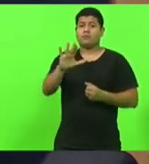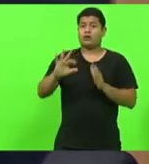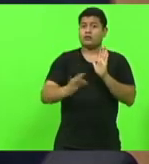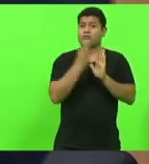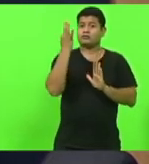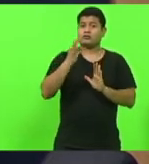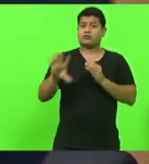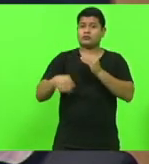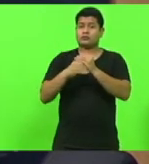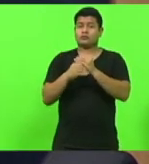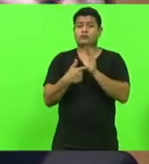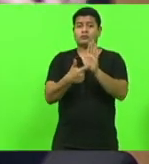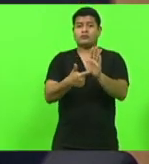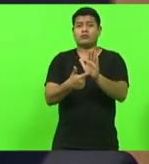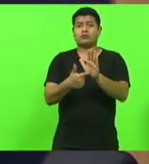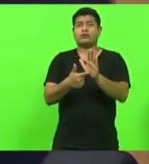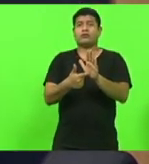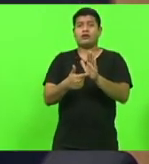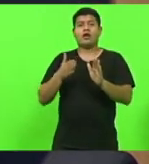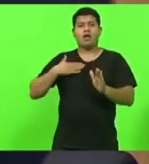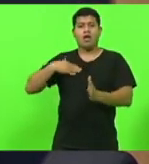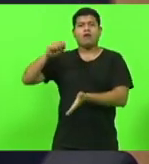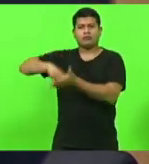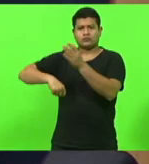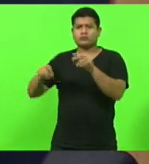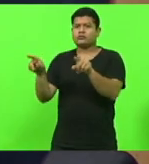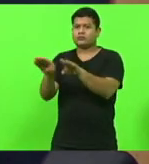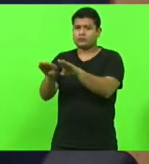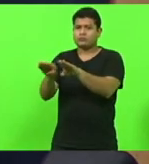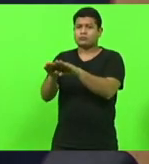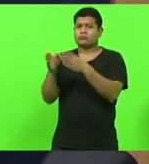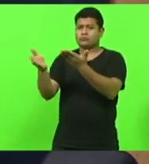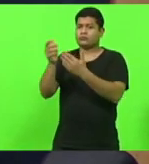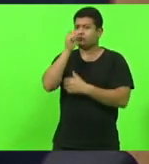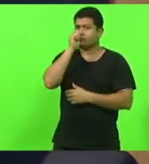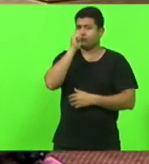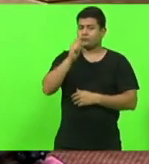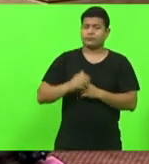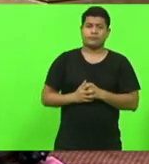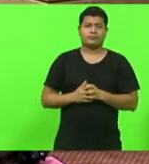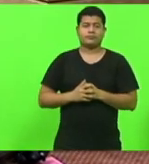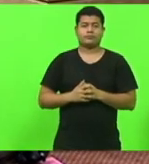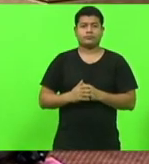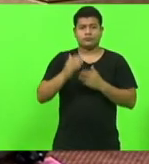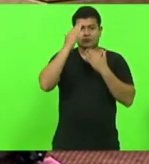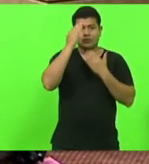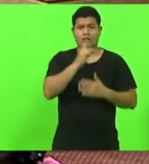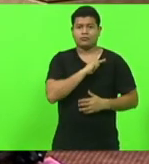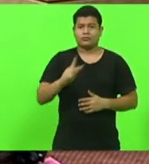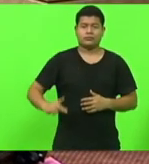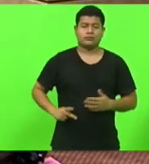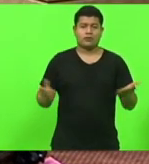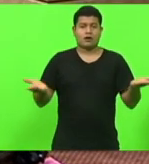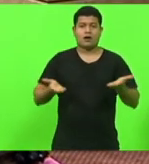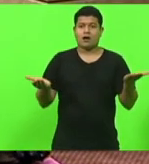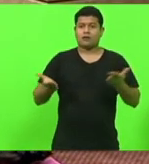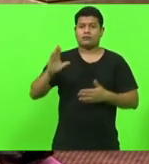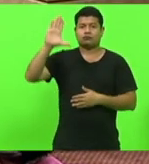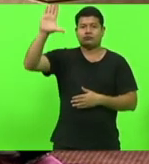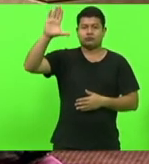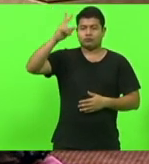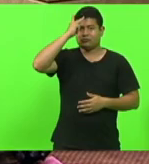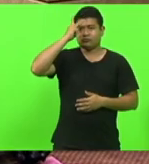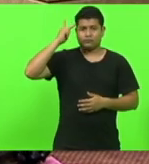apresentada e ratificada pela minha assinatura, deputado João Amin. Obrigado, presidente. Deputada Paulinha. senhor